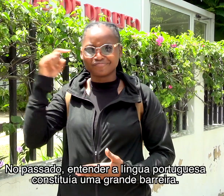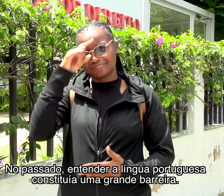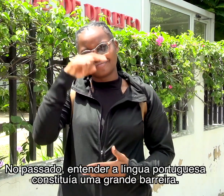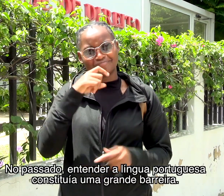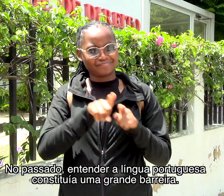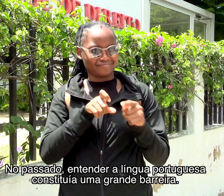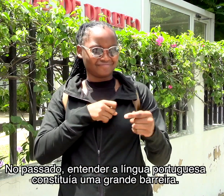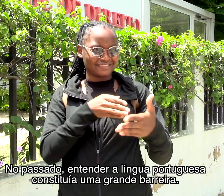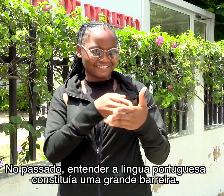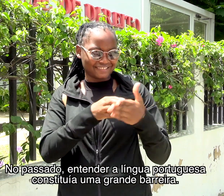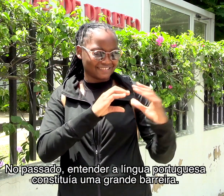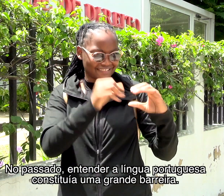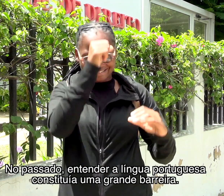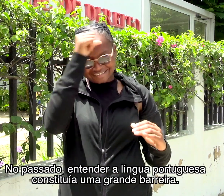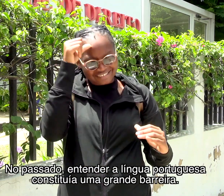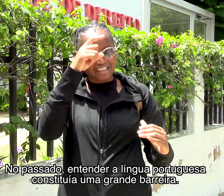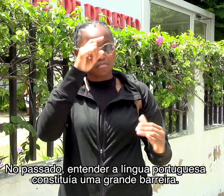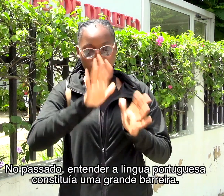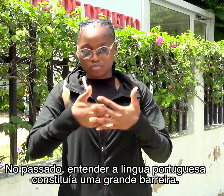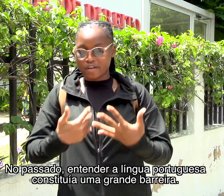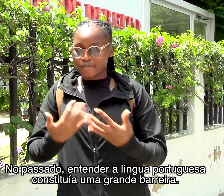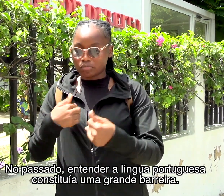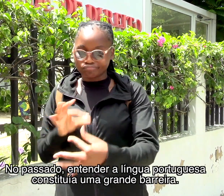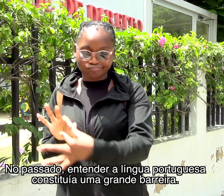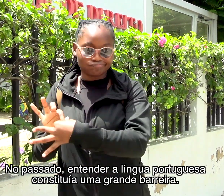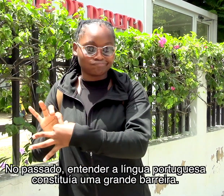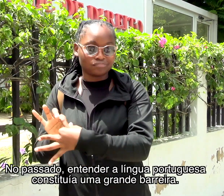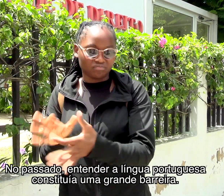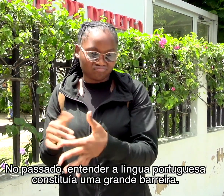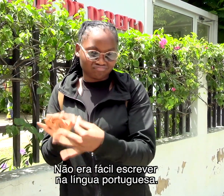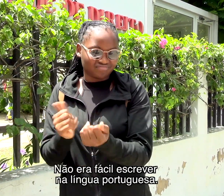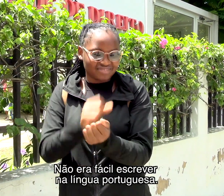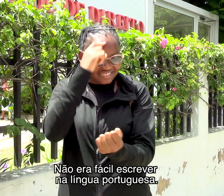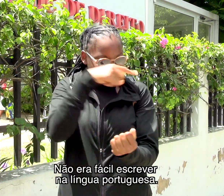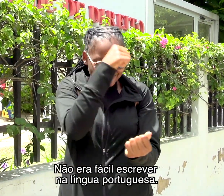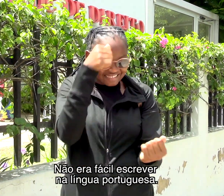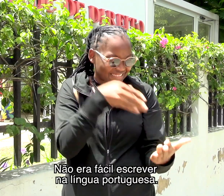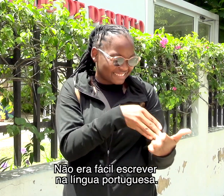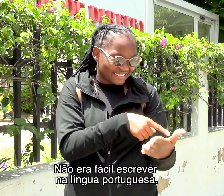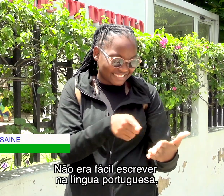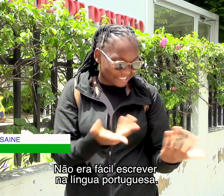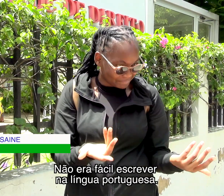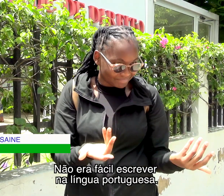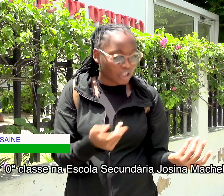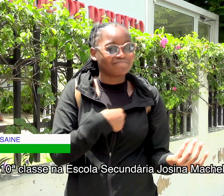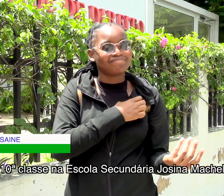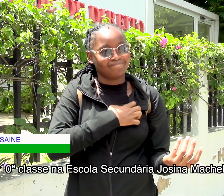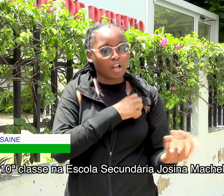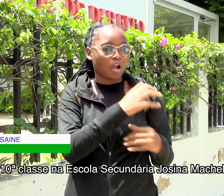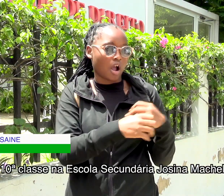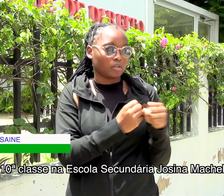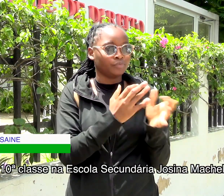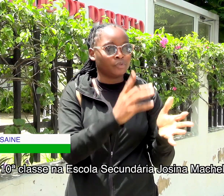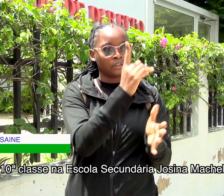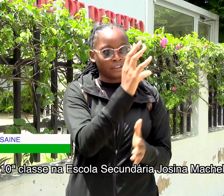No passado, entender a língua portuguesa constituía uma grande barreira. Não era fácil escrever em português. Quando